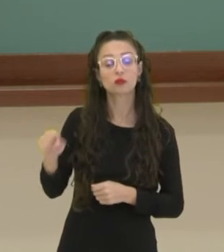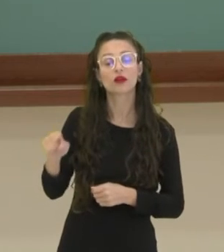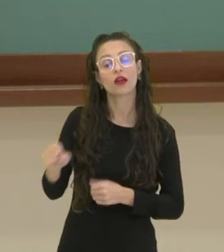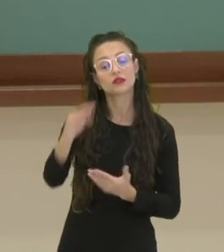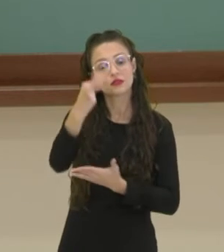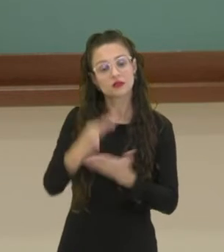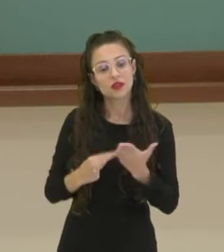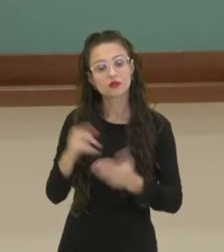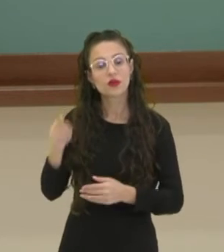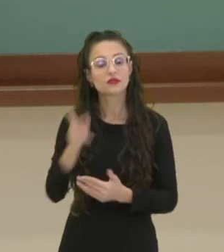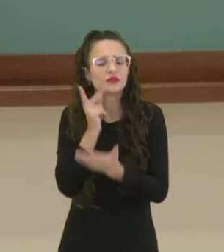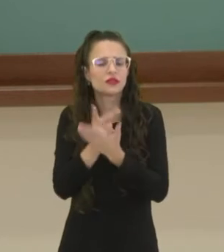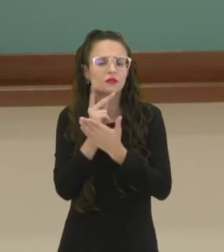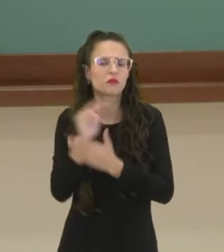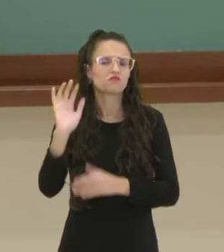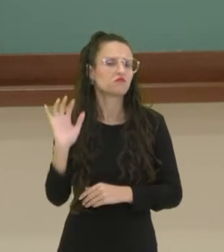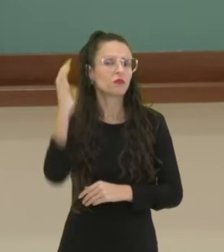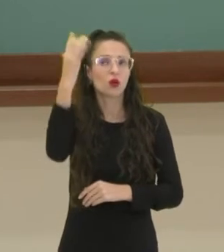fato do cotidiano.